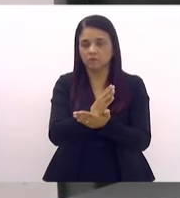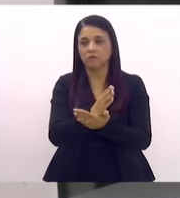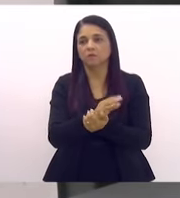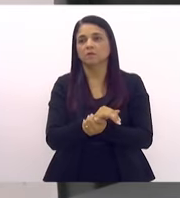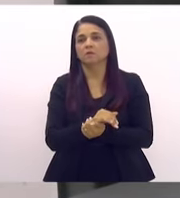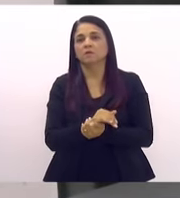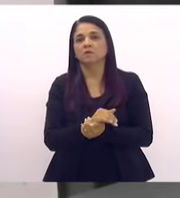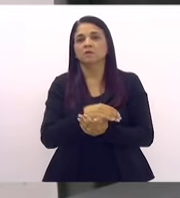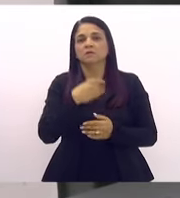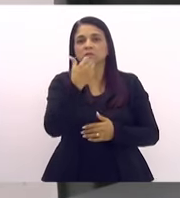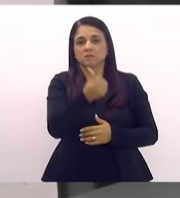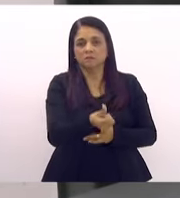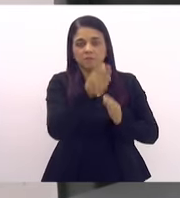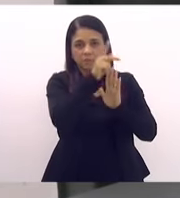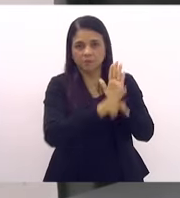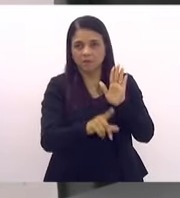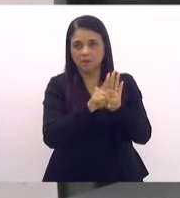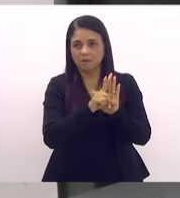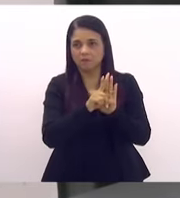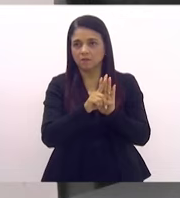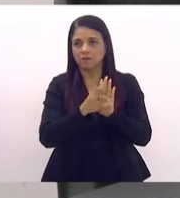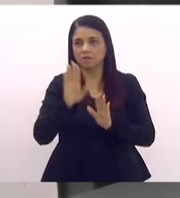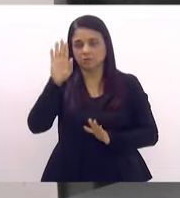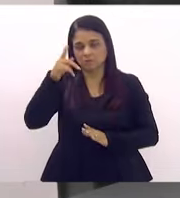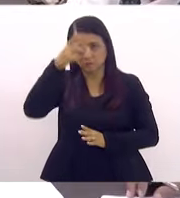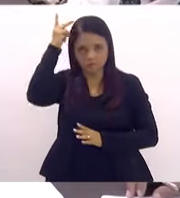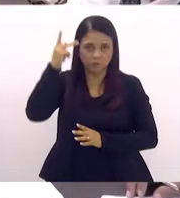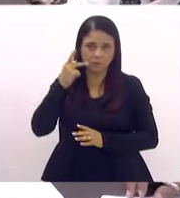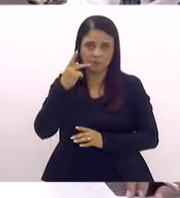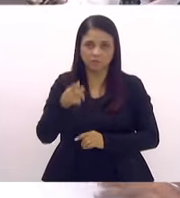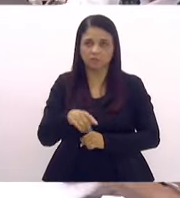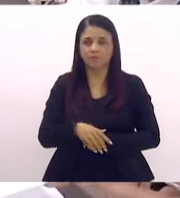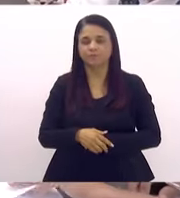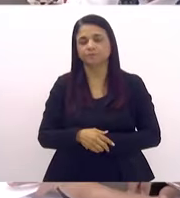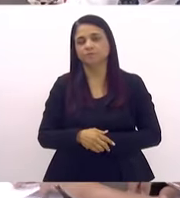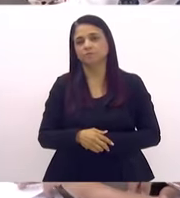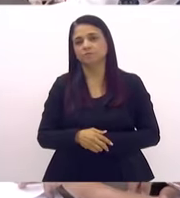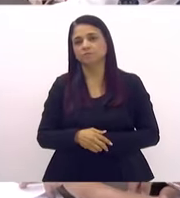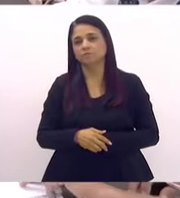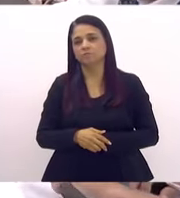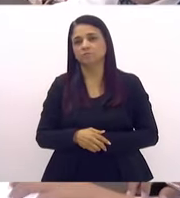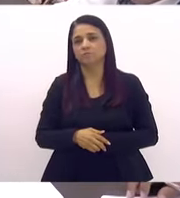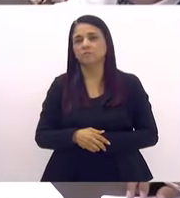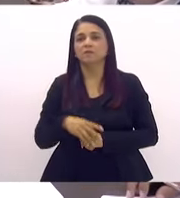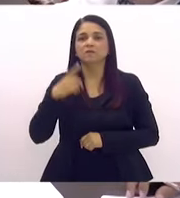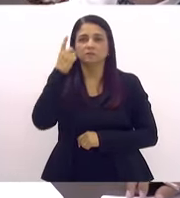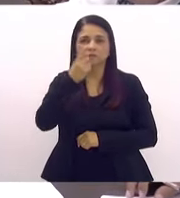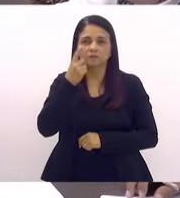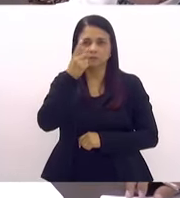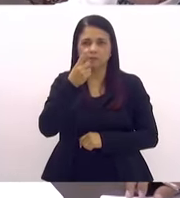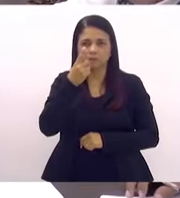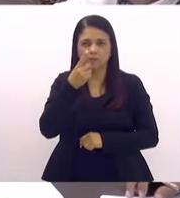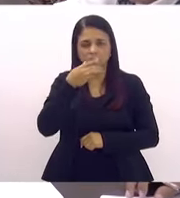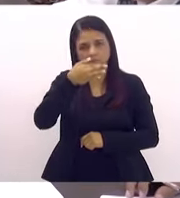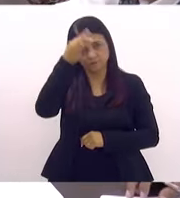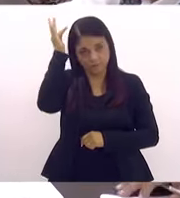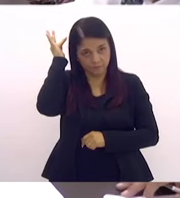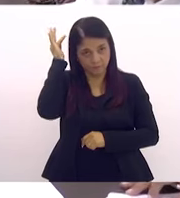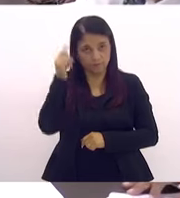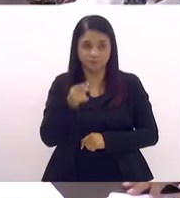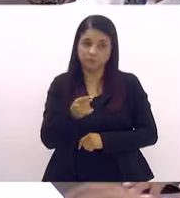aprovado. Item 6 da pauta. Senhor presidente. Desculpa, deputado Luiz Paulo. Eu não sei se o deputado Fred